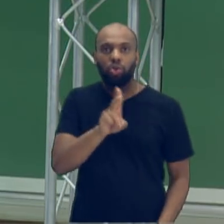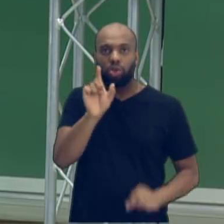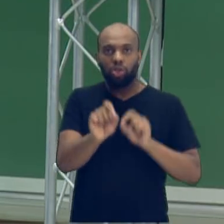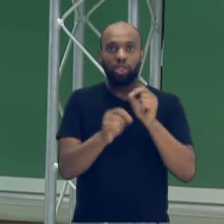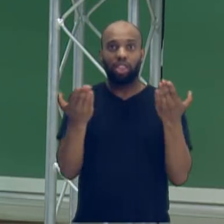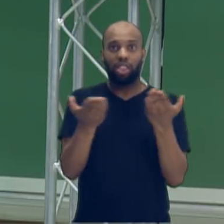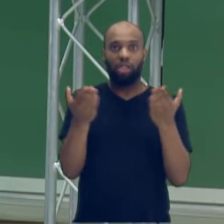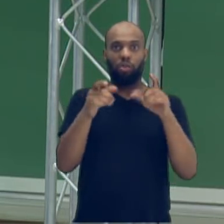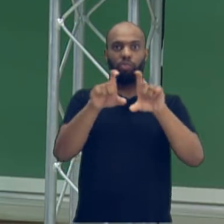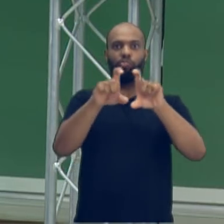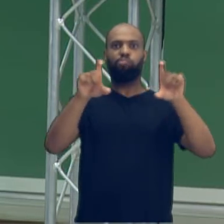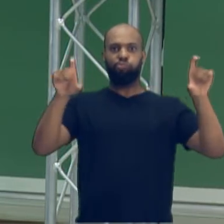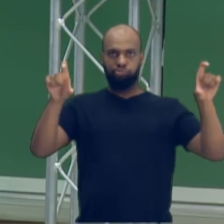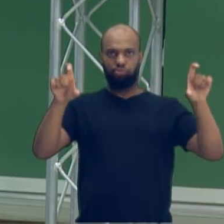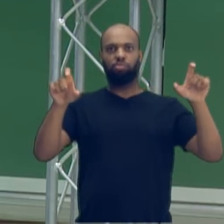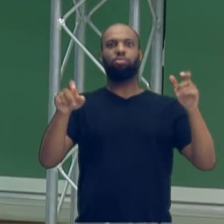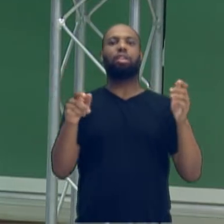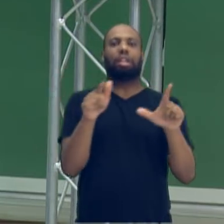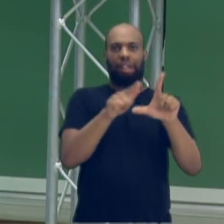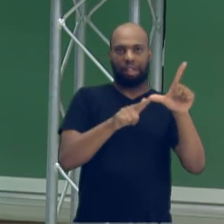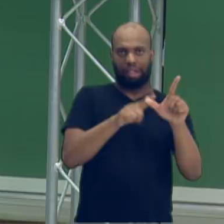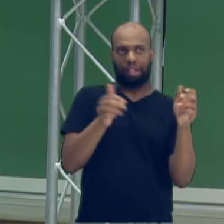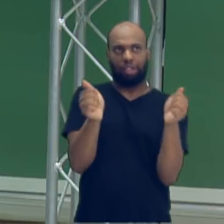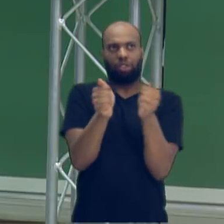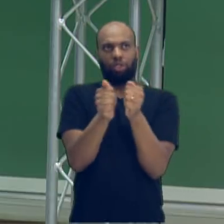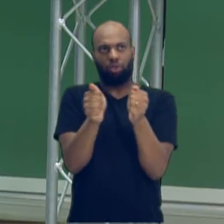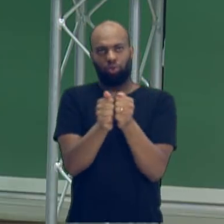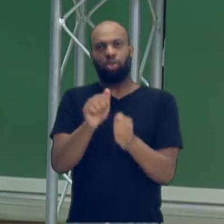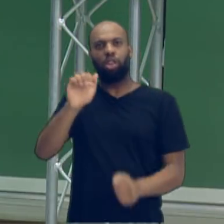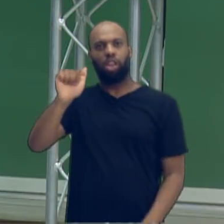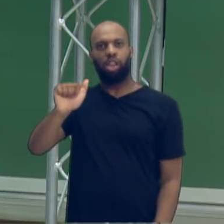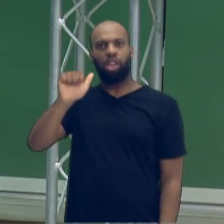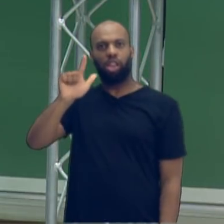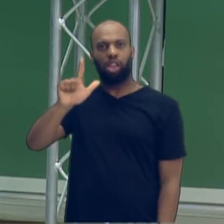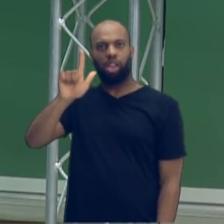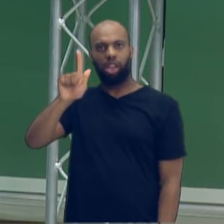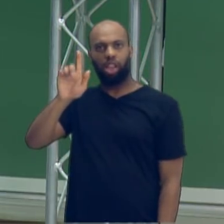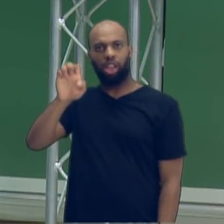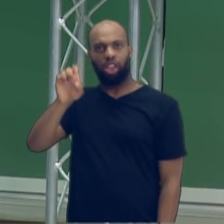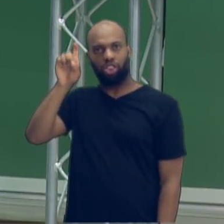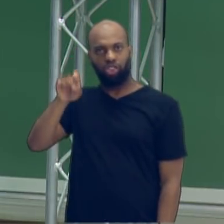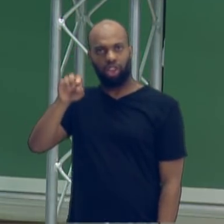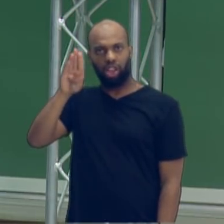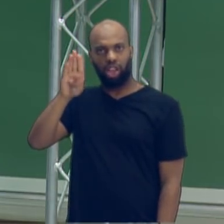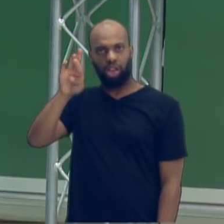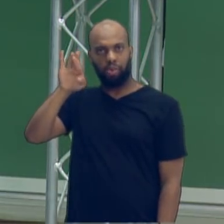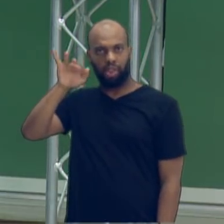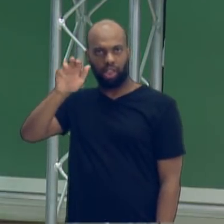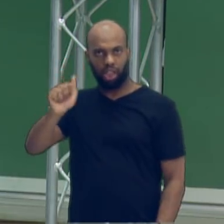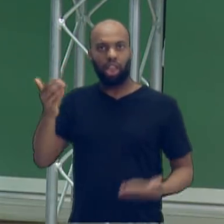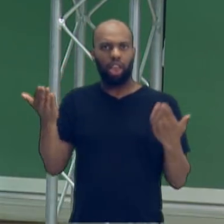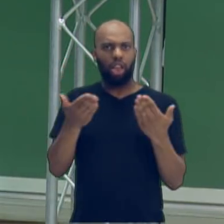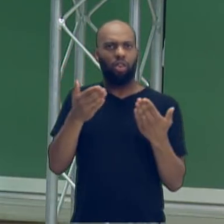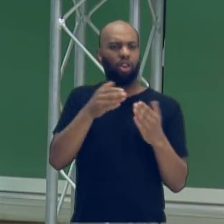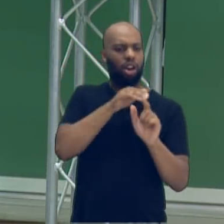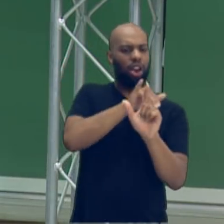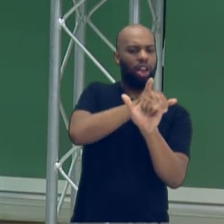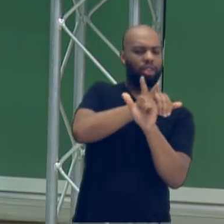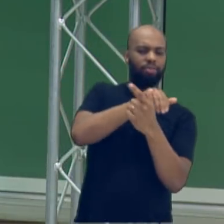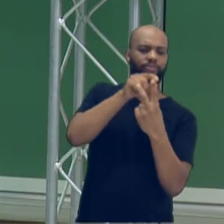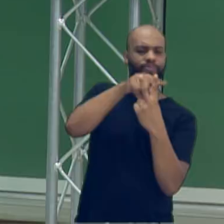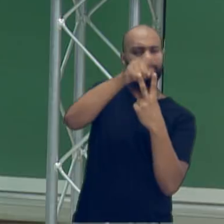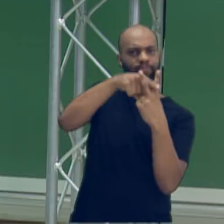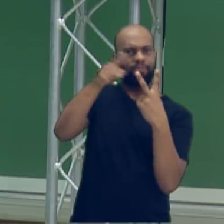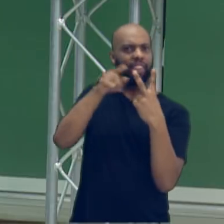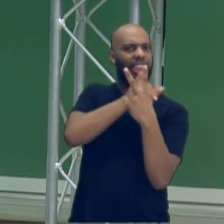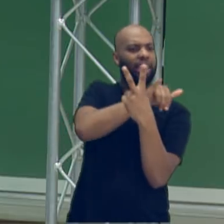expressão algébrica. Tá? Então, como é que eu faço para introduzir o y no interior dessa raiz, desse radical?